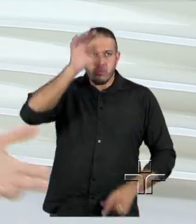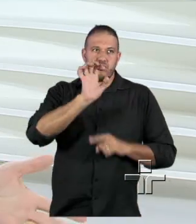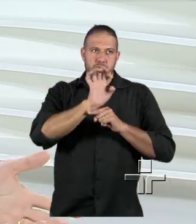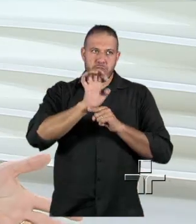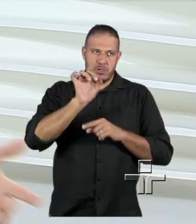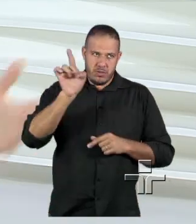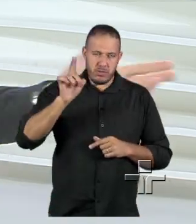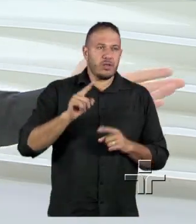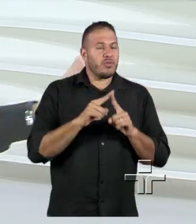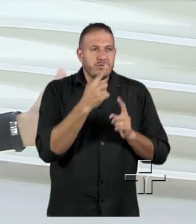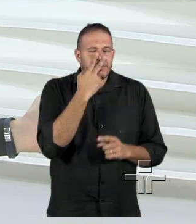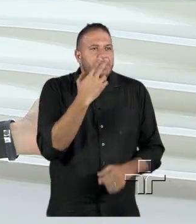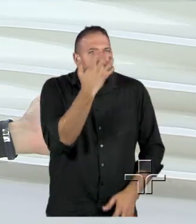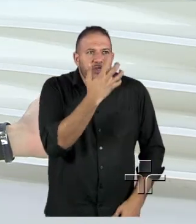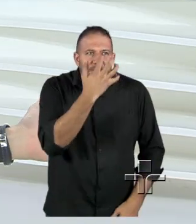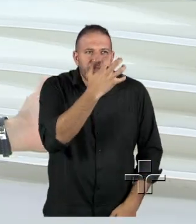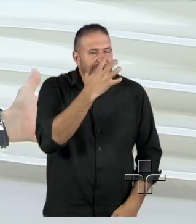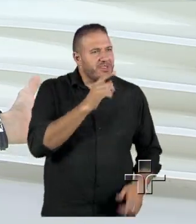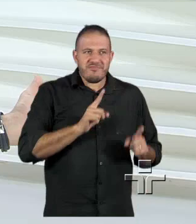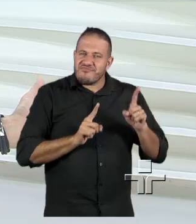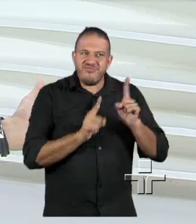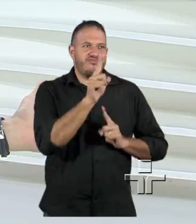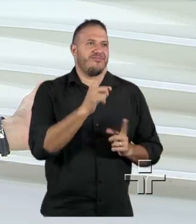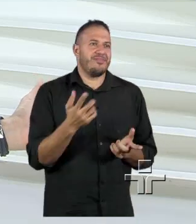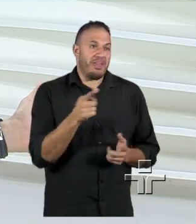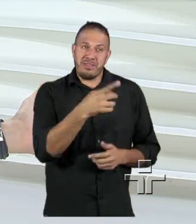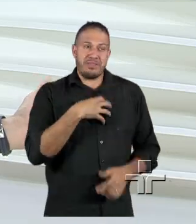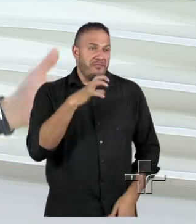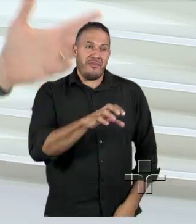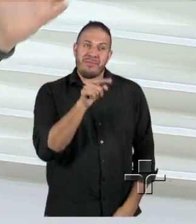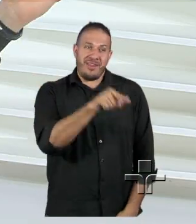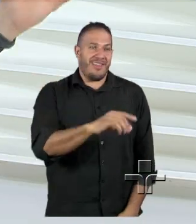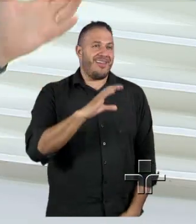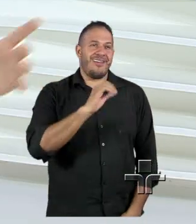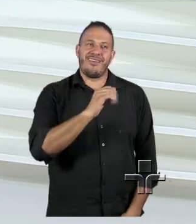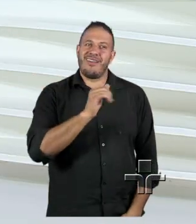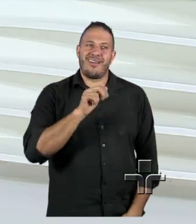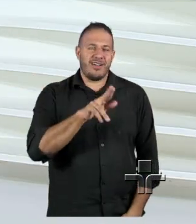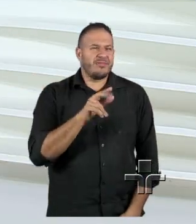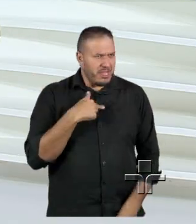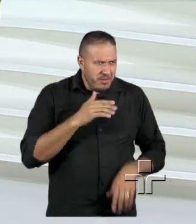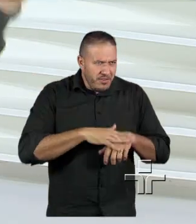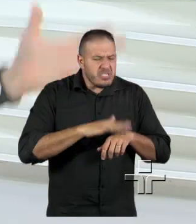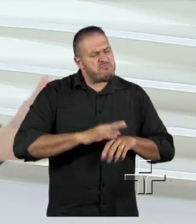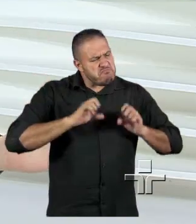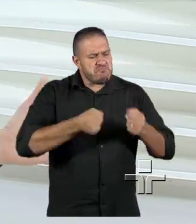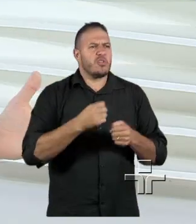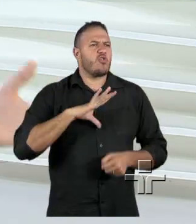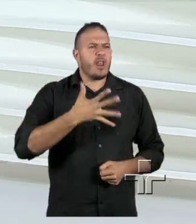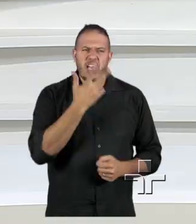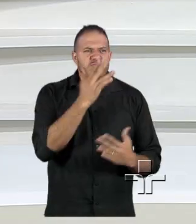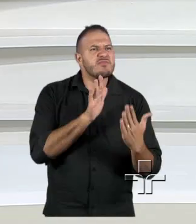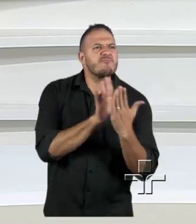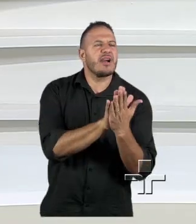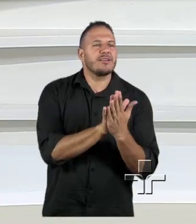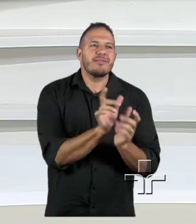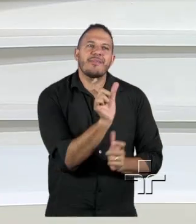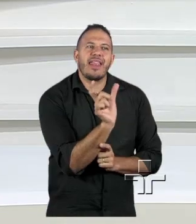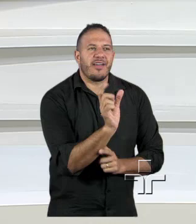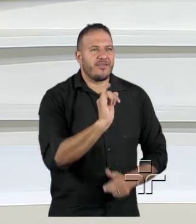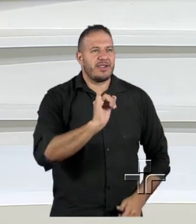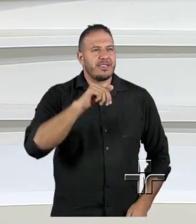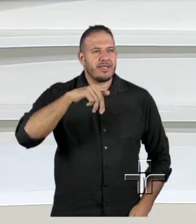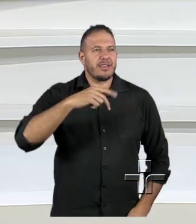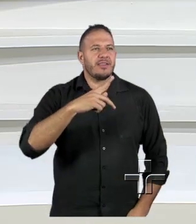você tem uma grande paixão, você vai com tudo. Né? Esse é o jeito que a gente faz no Cacau Show. Se é para fazer, bora fazer com impacto. A palavra é impacto,